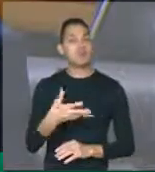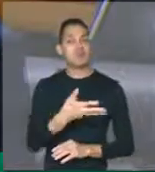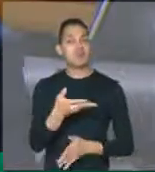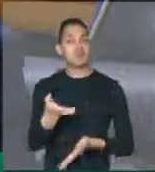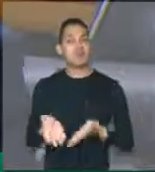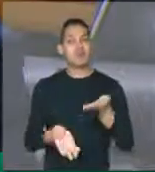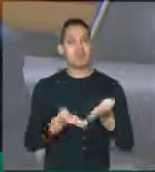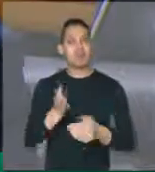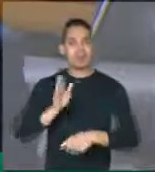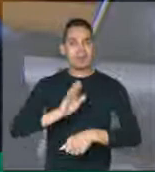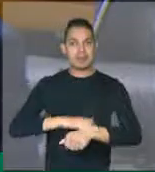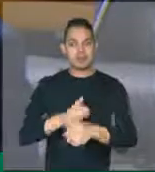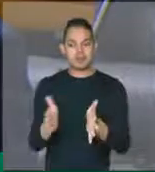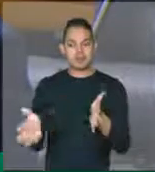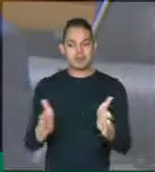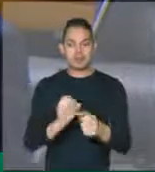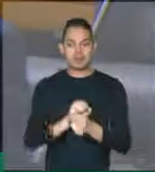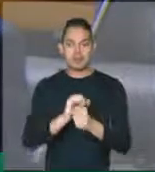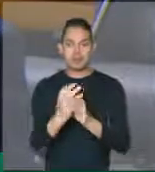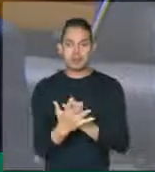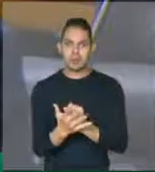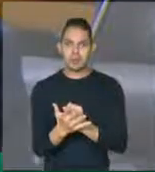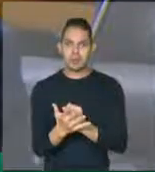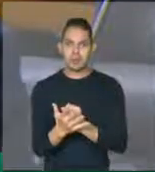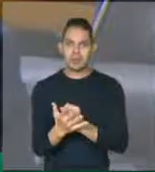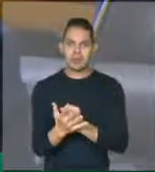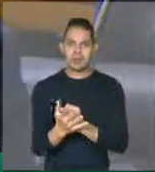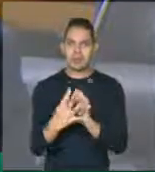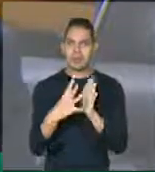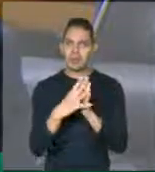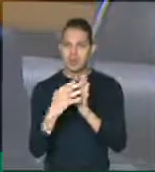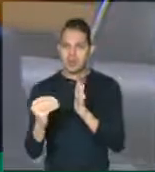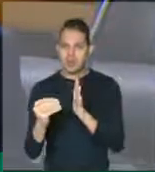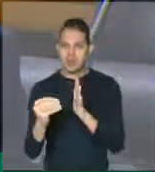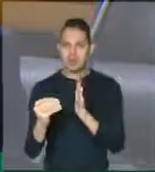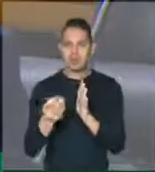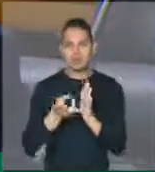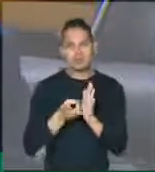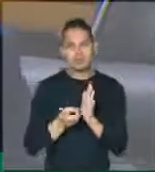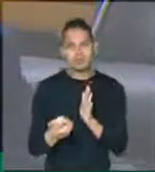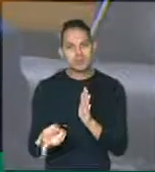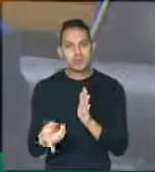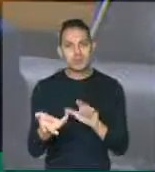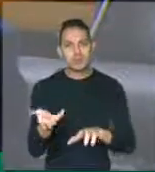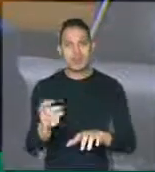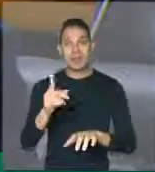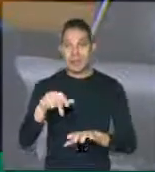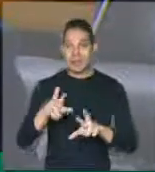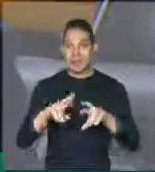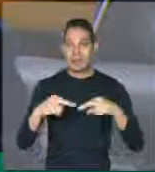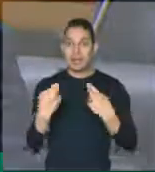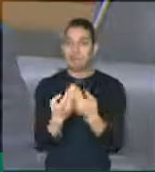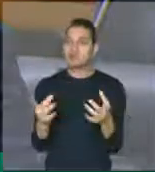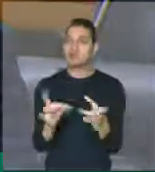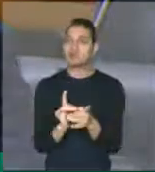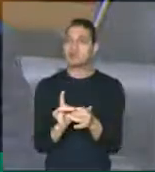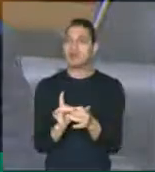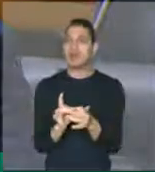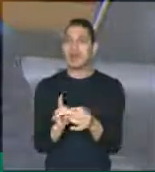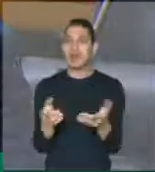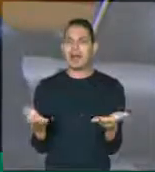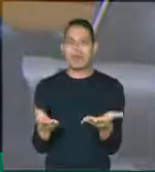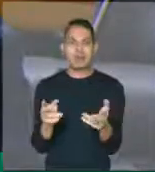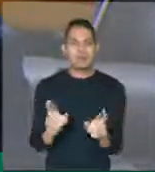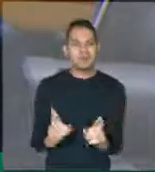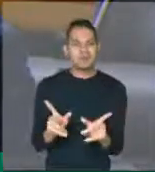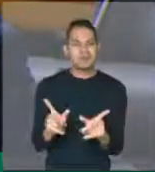atender esse momento de pandemia. O modelo de funcionamento do Congresso Nacional é uma sessão conjunta. A gente abriu uma exceção